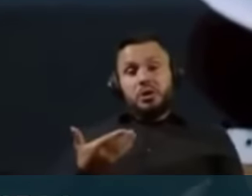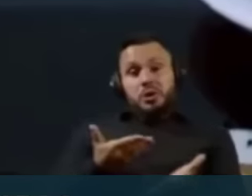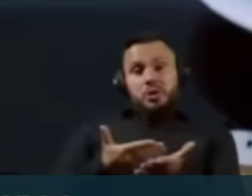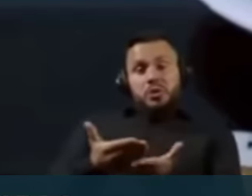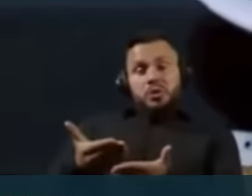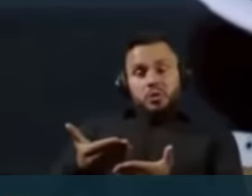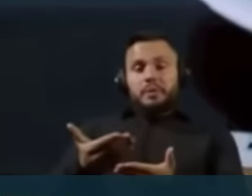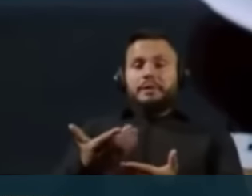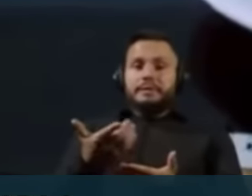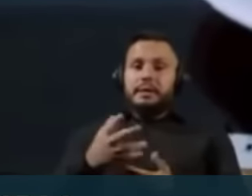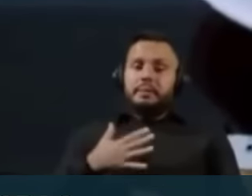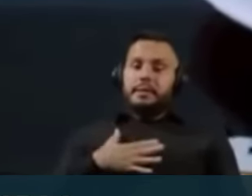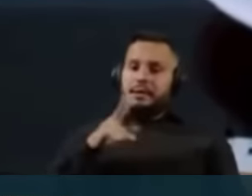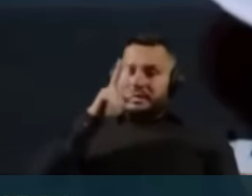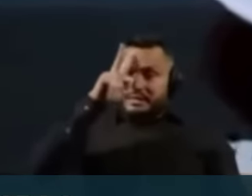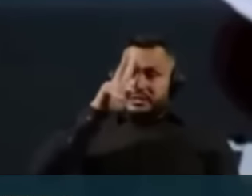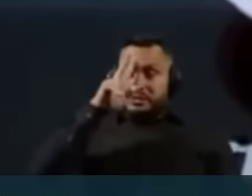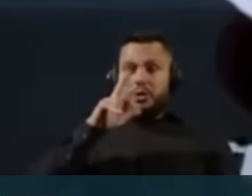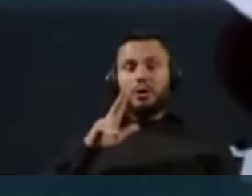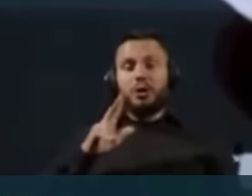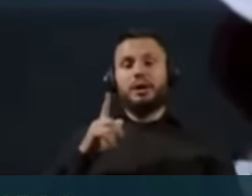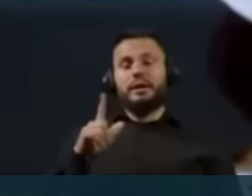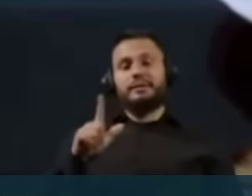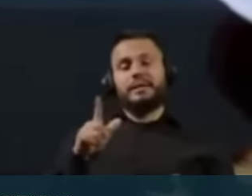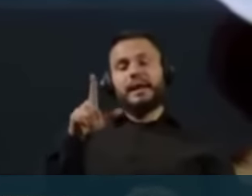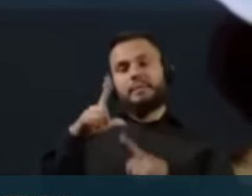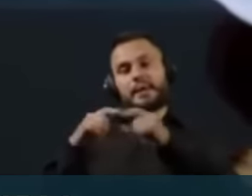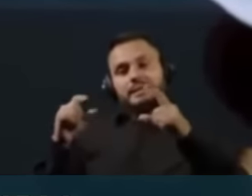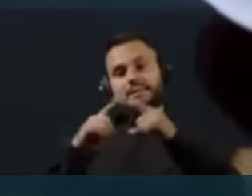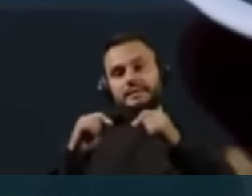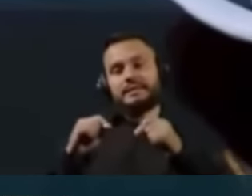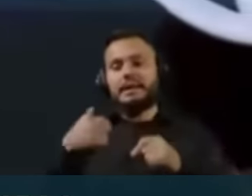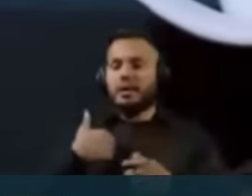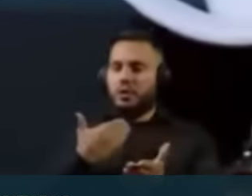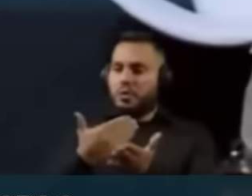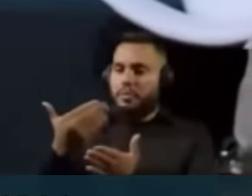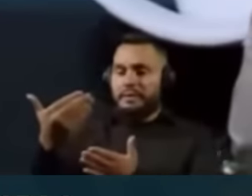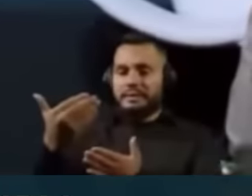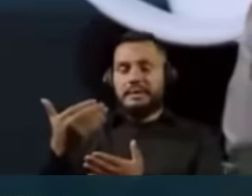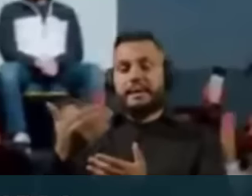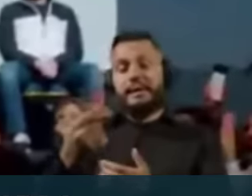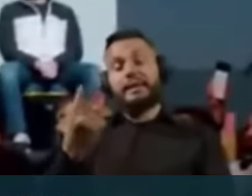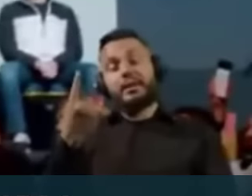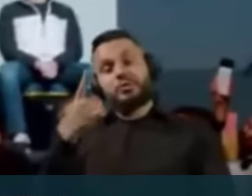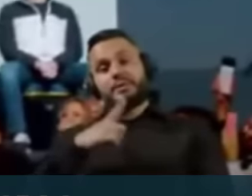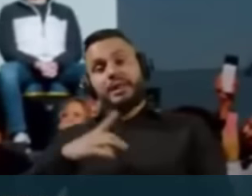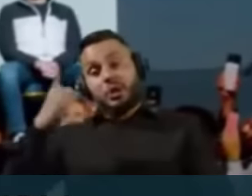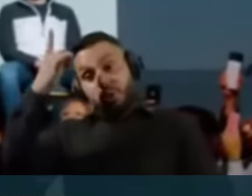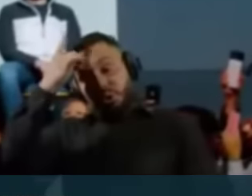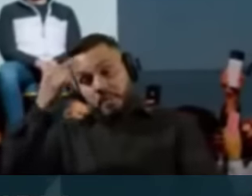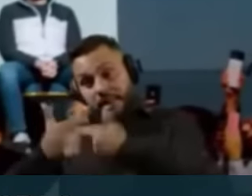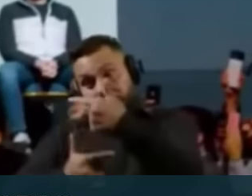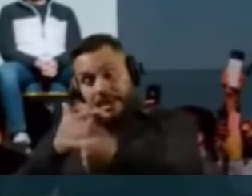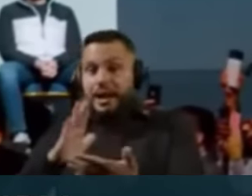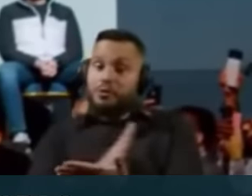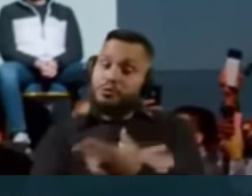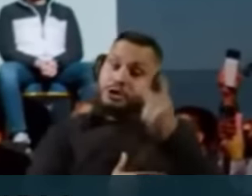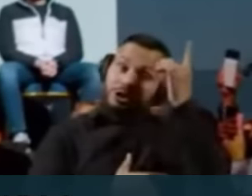primeira-dama vocacionada. Umas têm vocação para trabalhar, outras para viajar, mas a gente não está aqui para discutir isso.